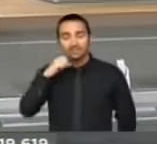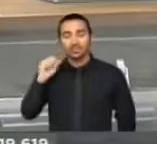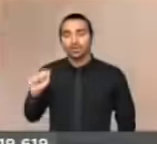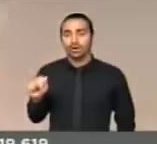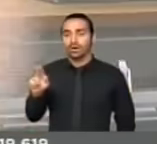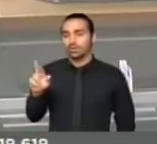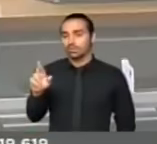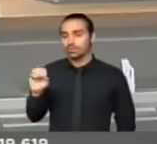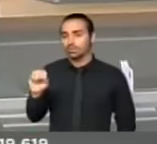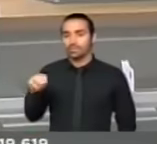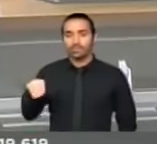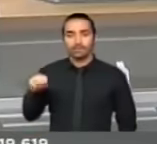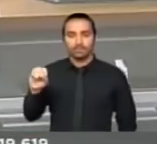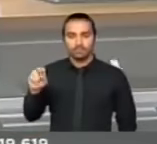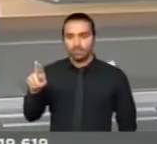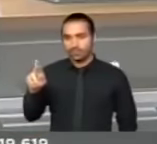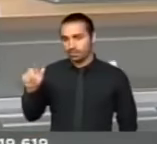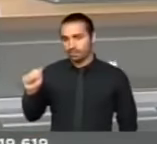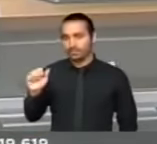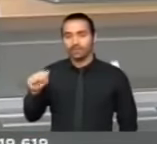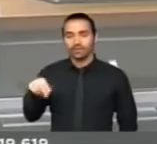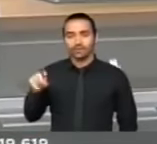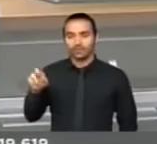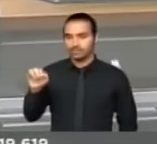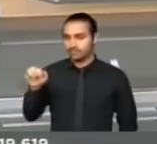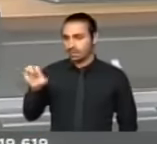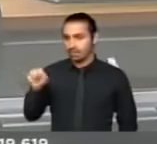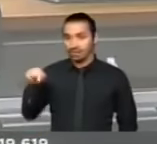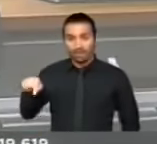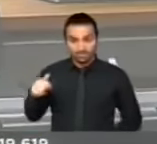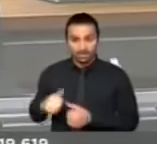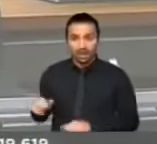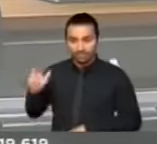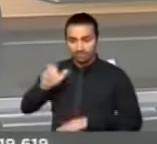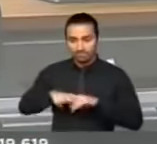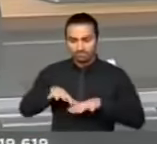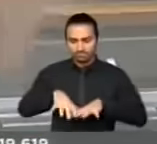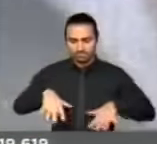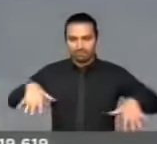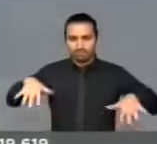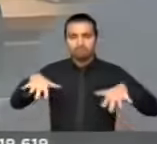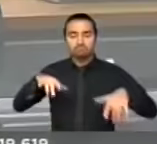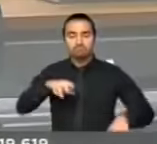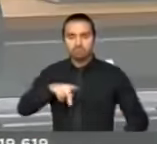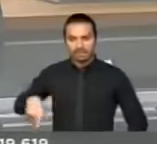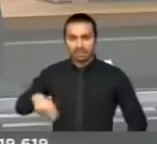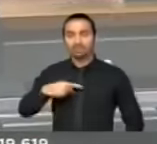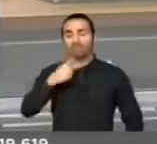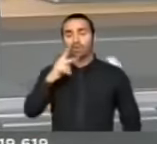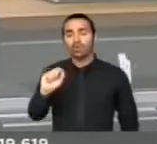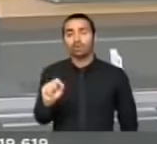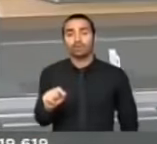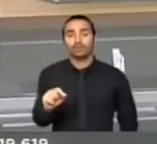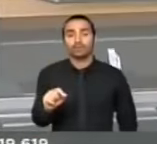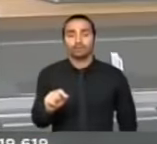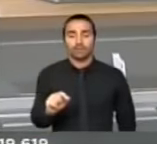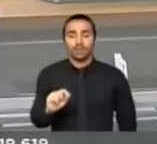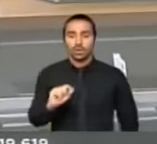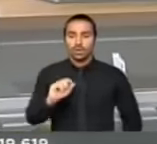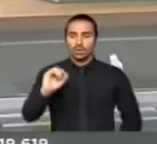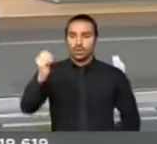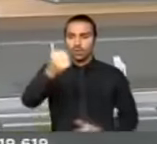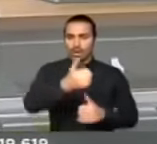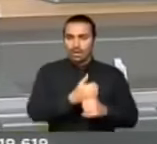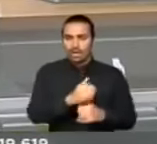Andrade declarou lá de cima da presidência que o cargo de